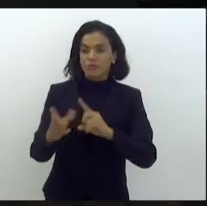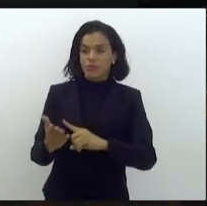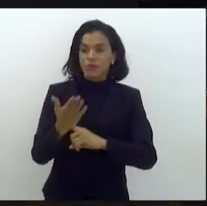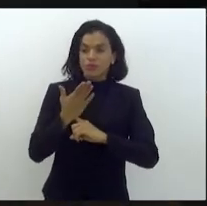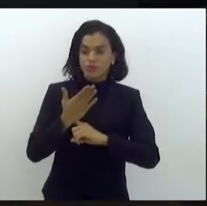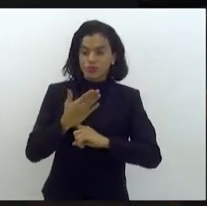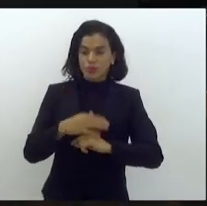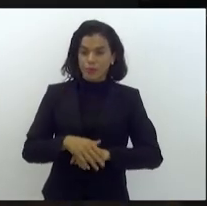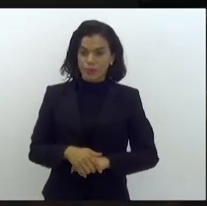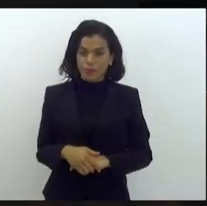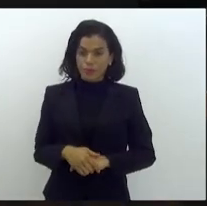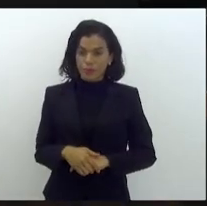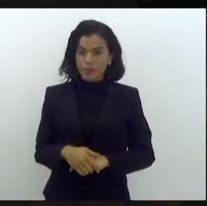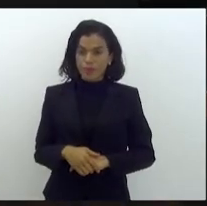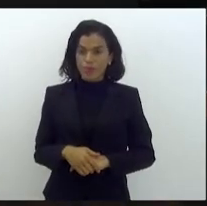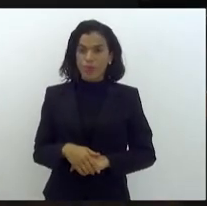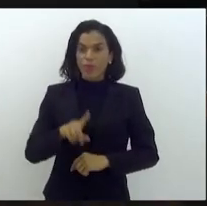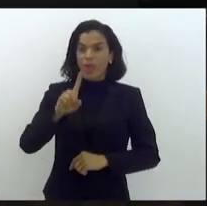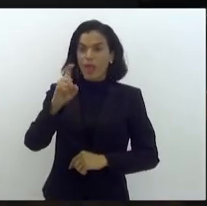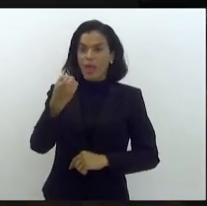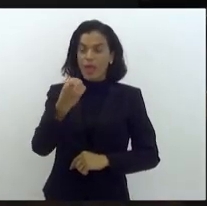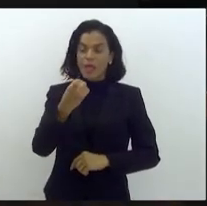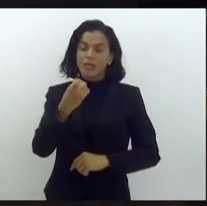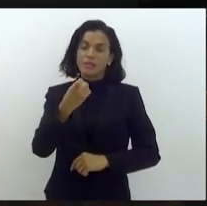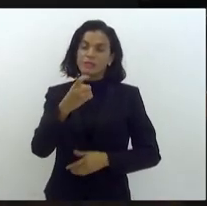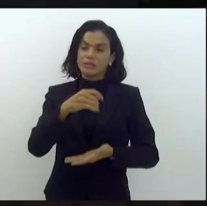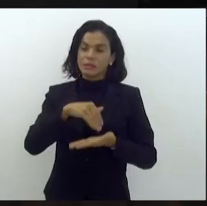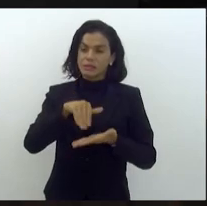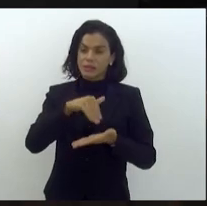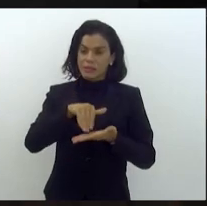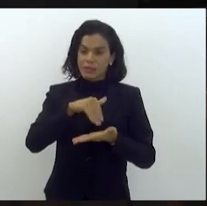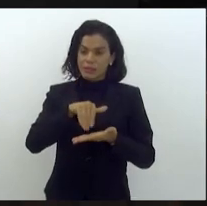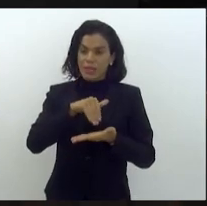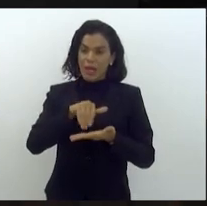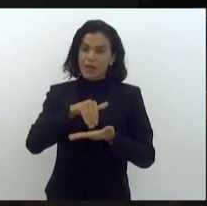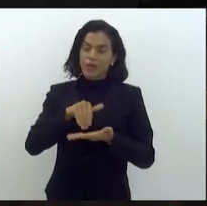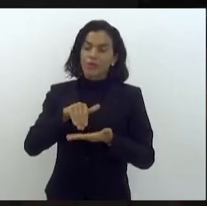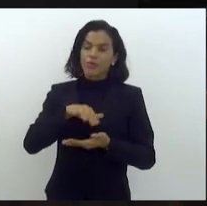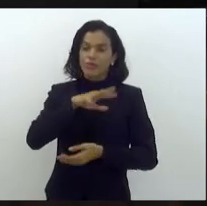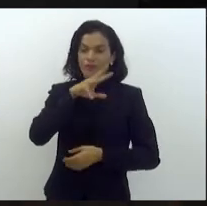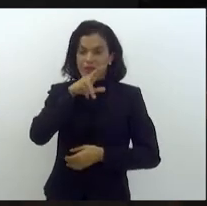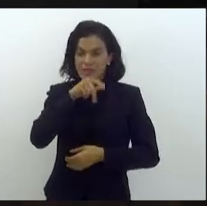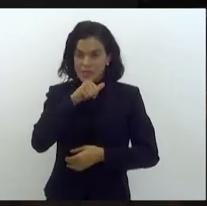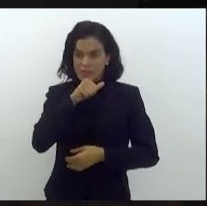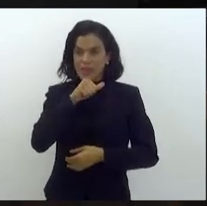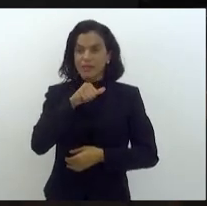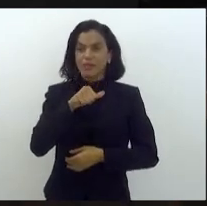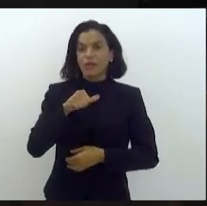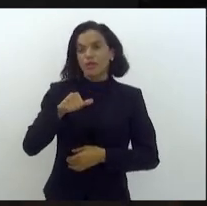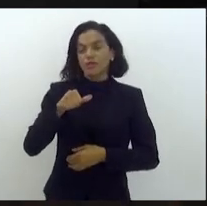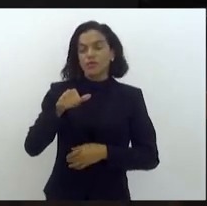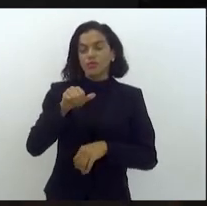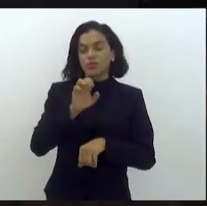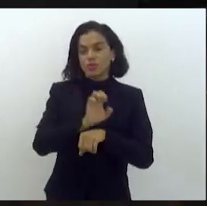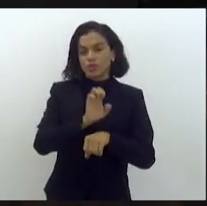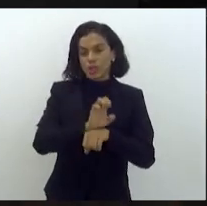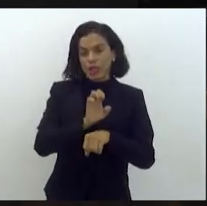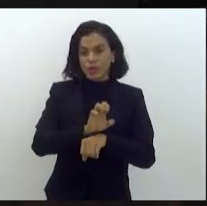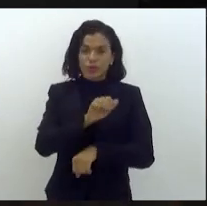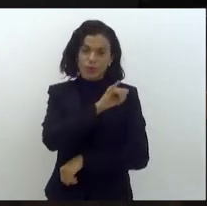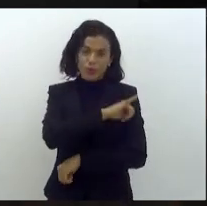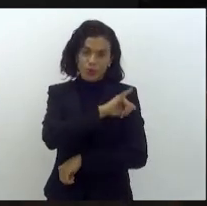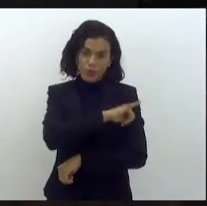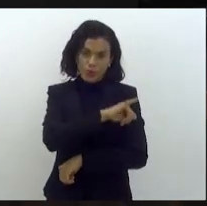por favor e secretário de Fazenda de São Paulo Felipe salto e secretário de Fazenda do Estado do Rio de Janeiro Nelson